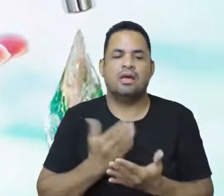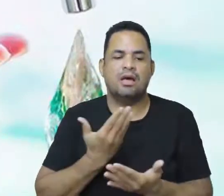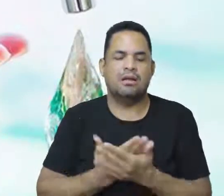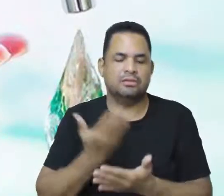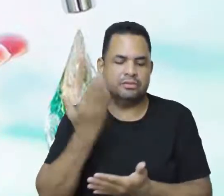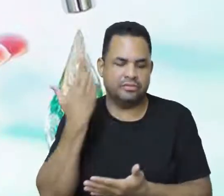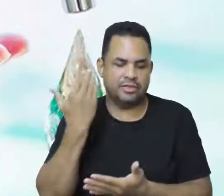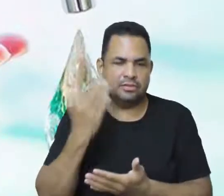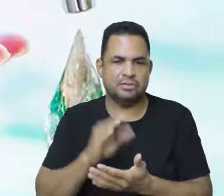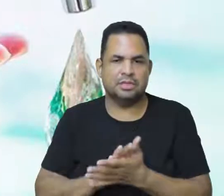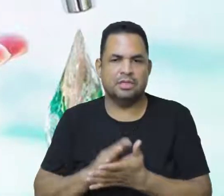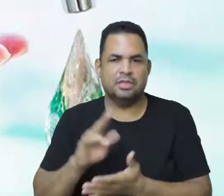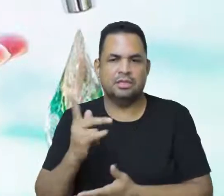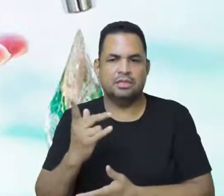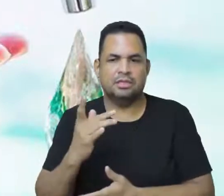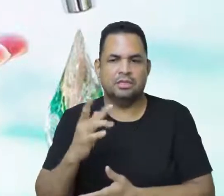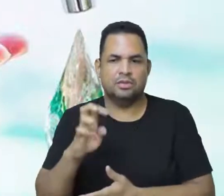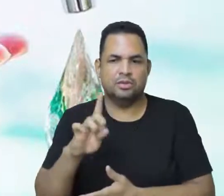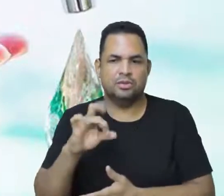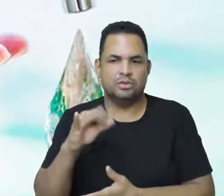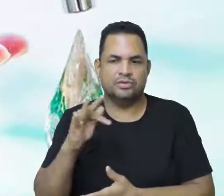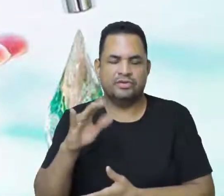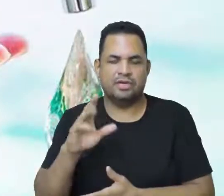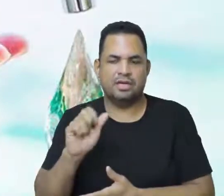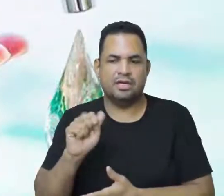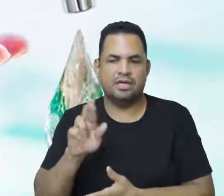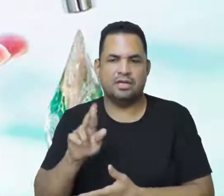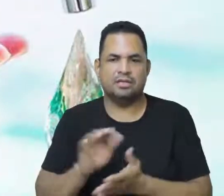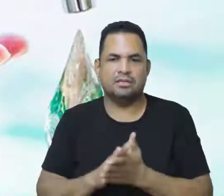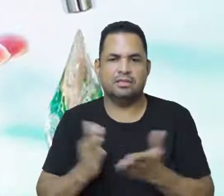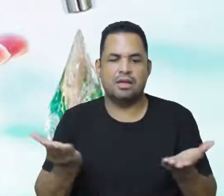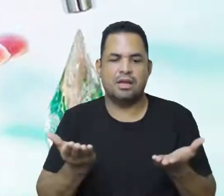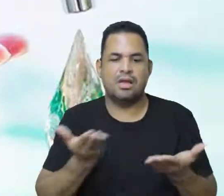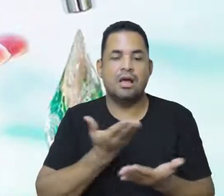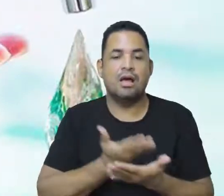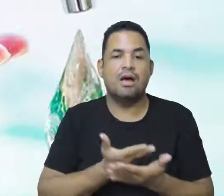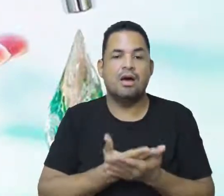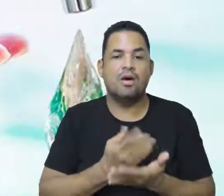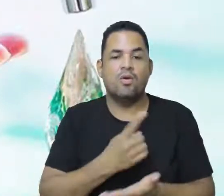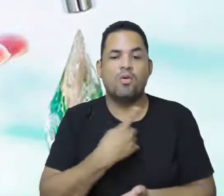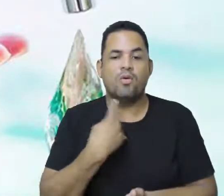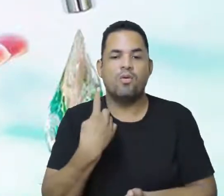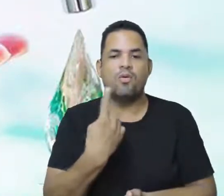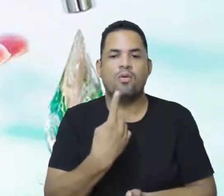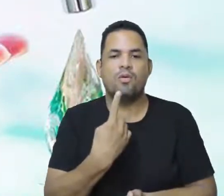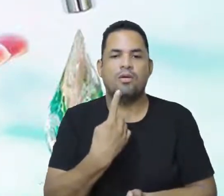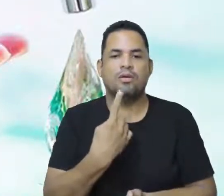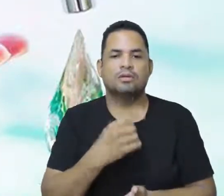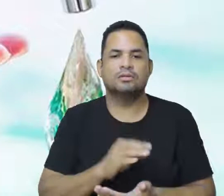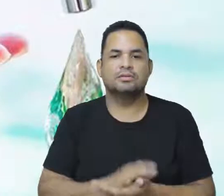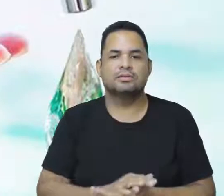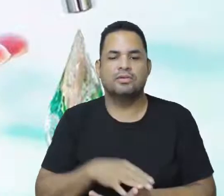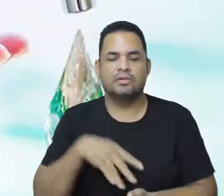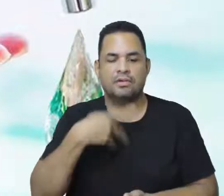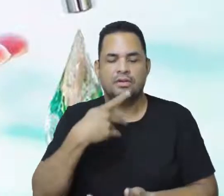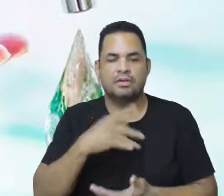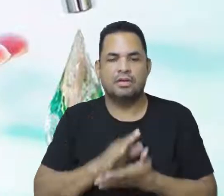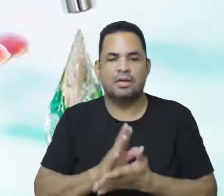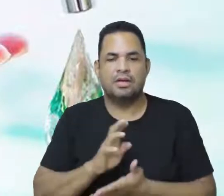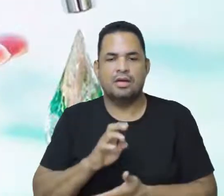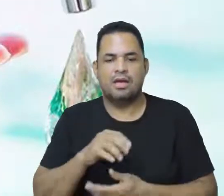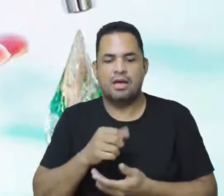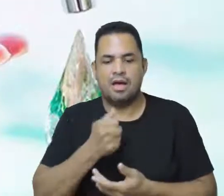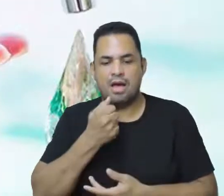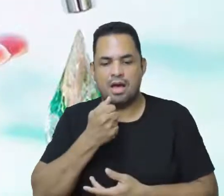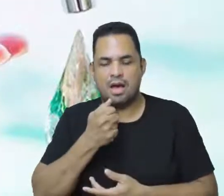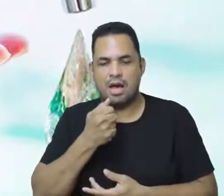hidrosfera. E nessa aula nós estamos falando da atmosfera. E